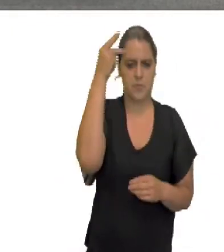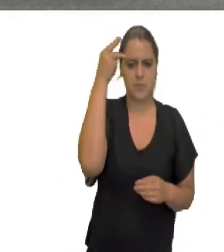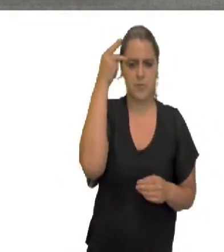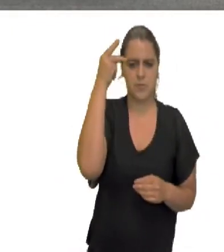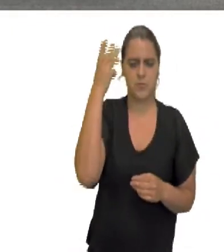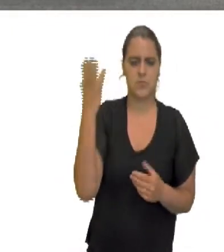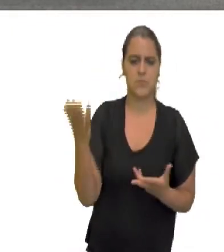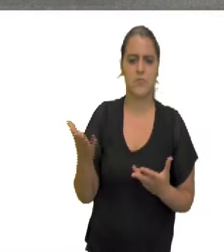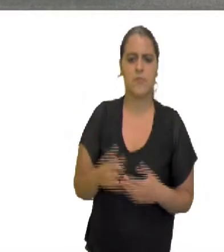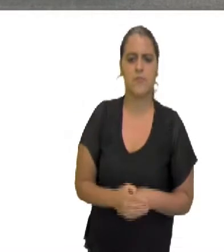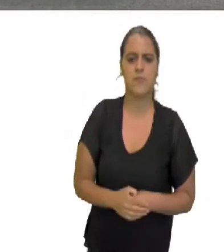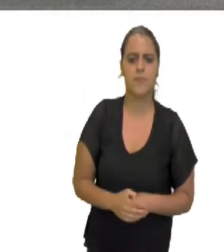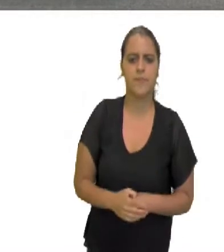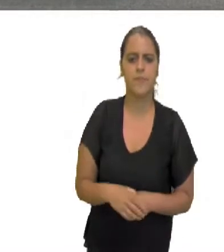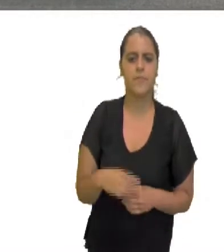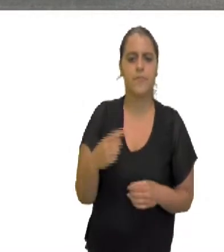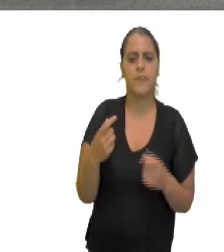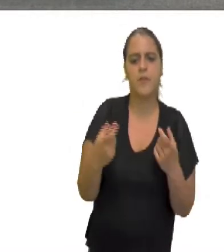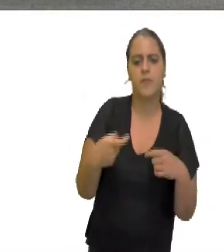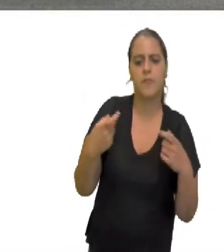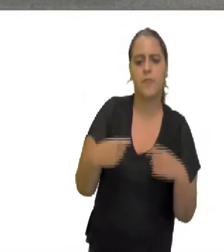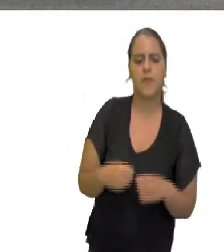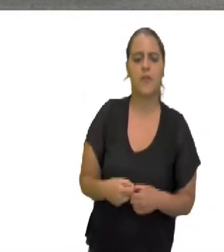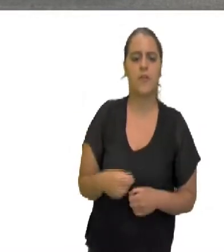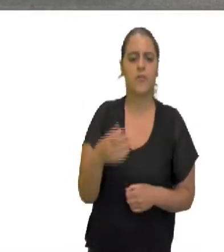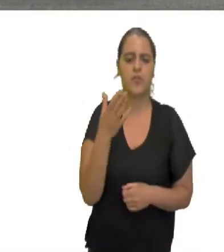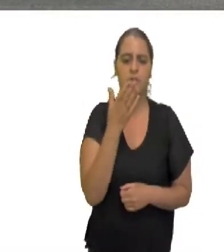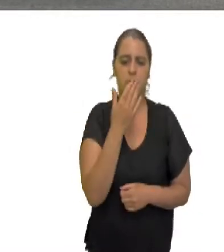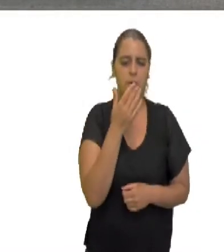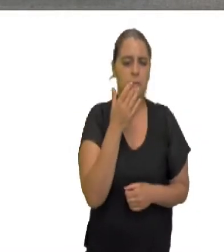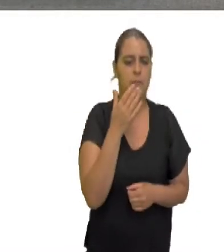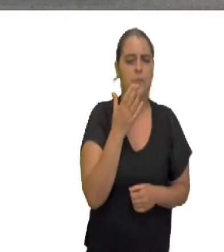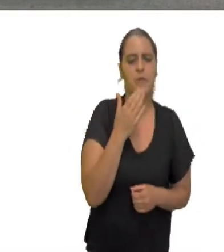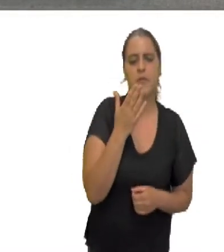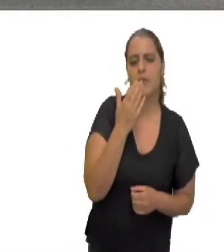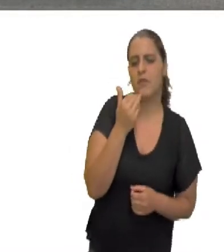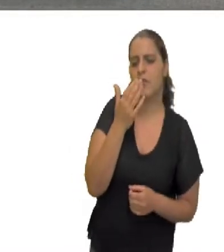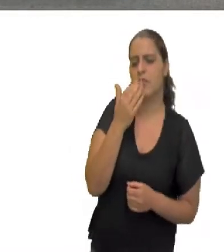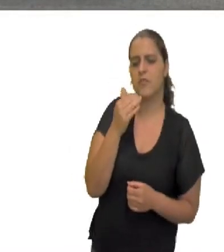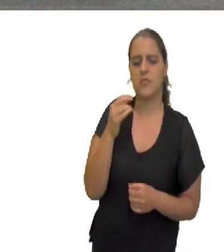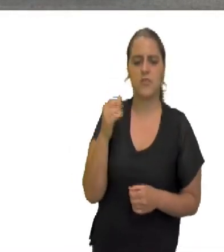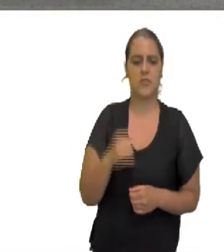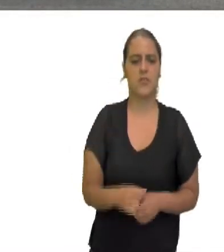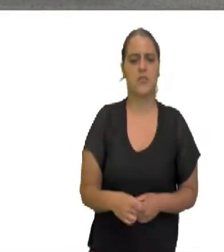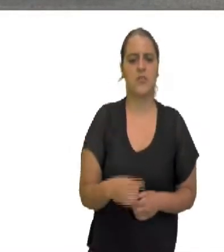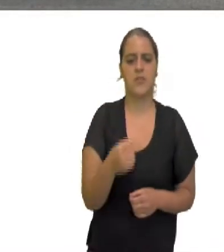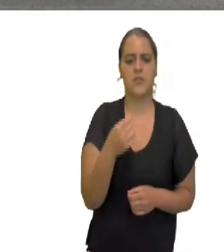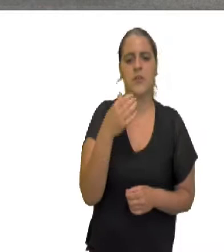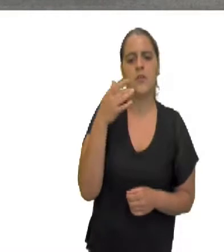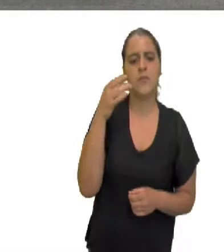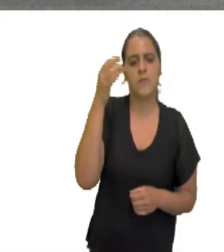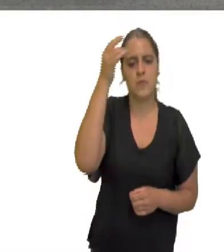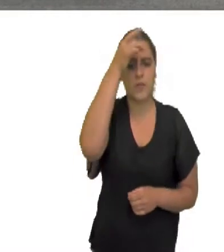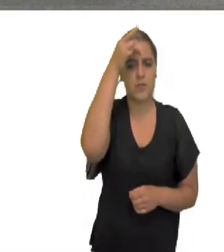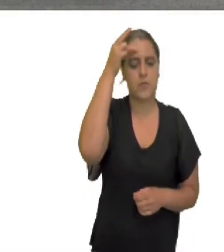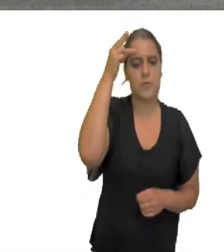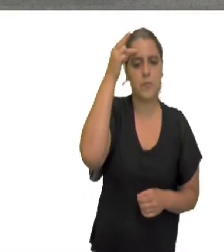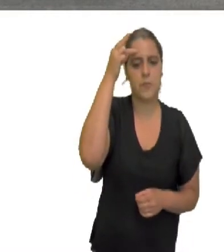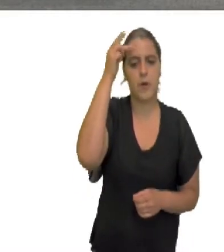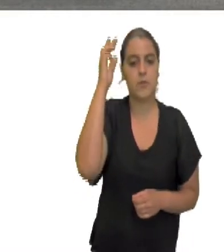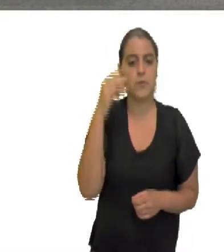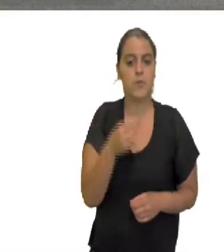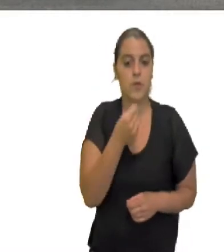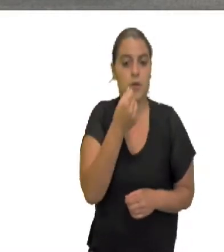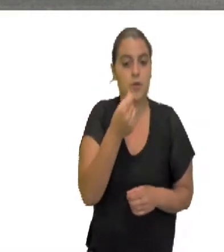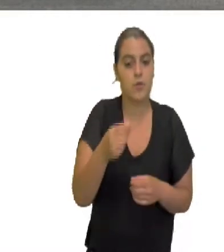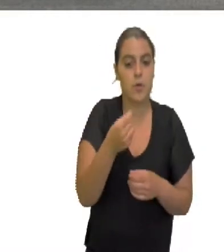pessoa, né? E ali ele desfrutava da alimentação das pessoas daquela casa. Ele achava que aquela